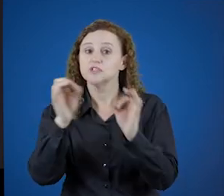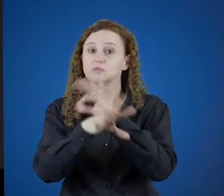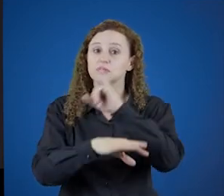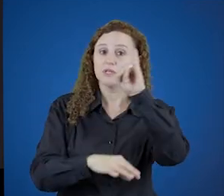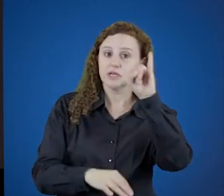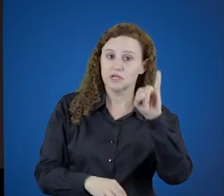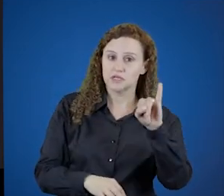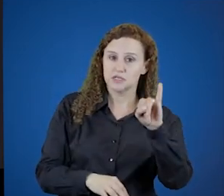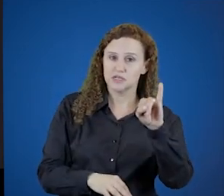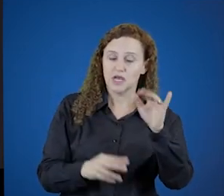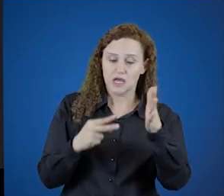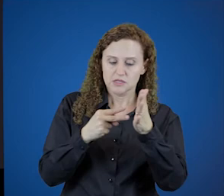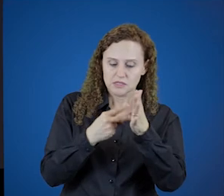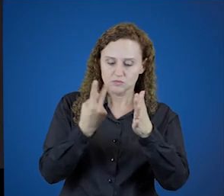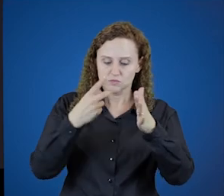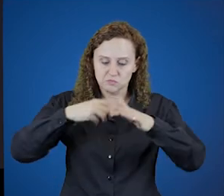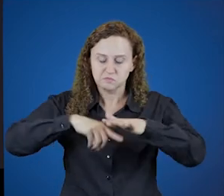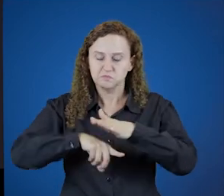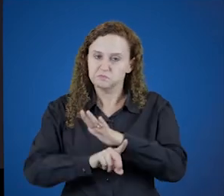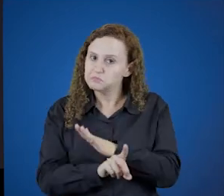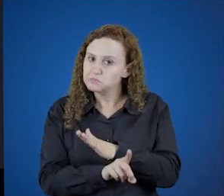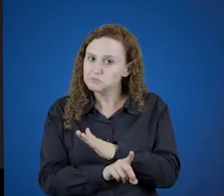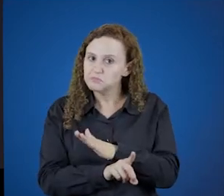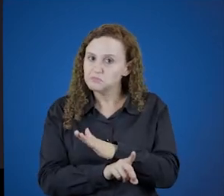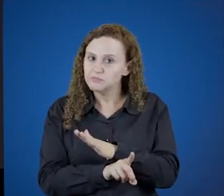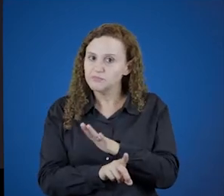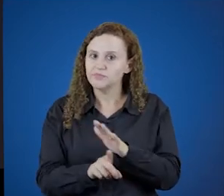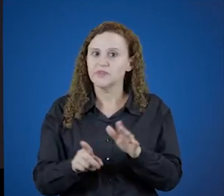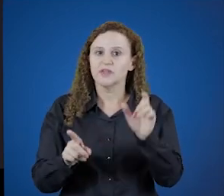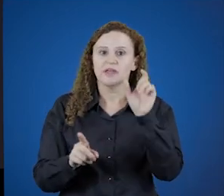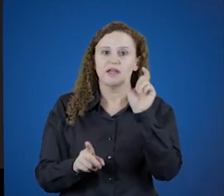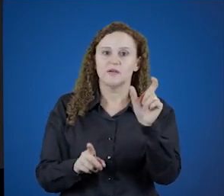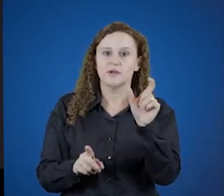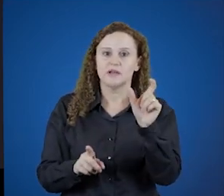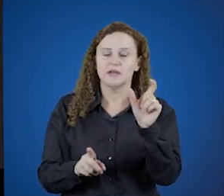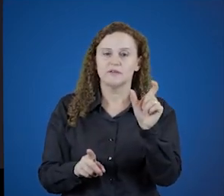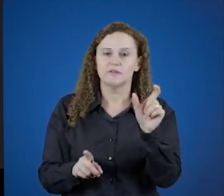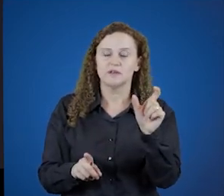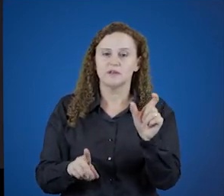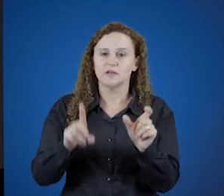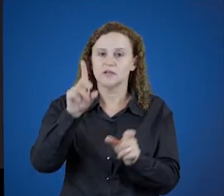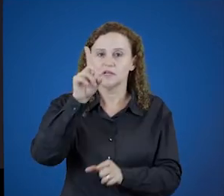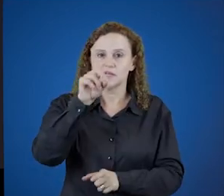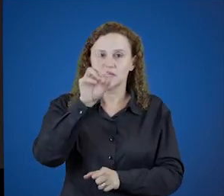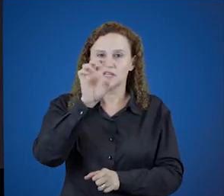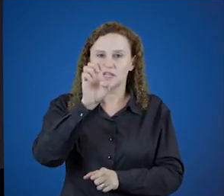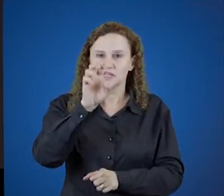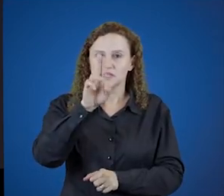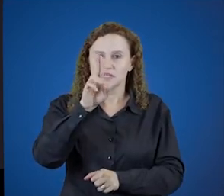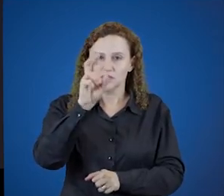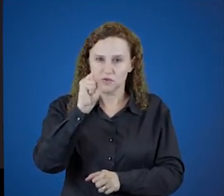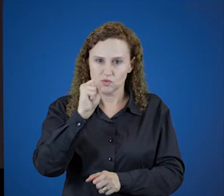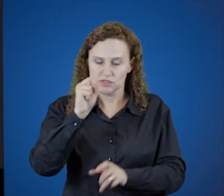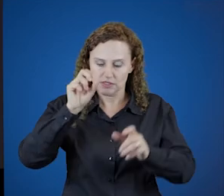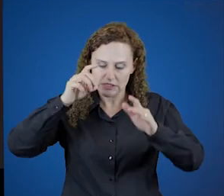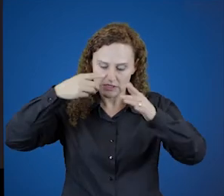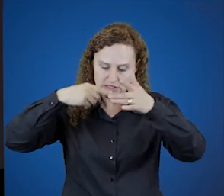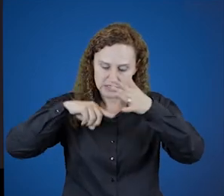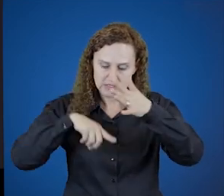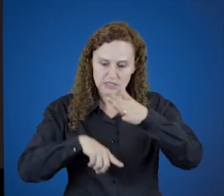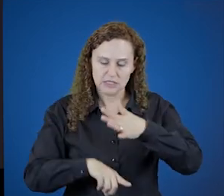dei terminei pertence a segunda declinação é a palavra de Deus é